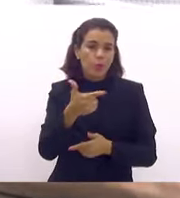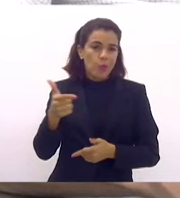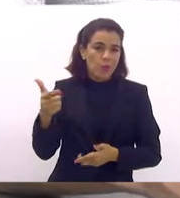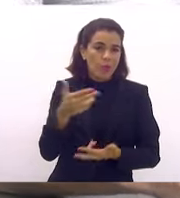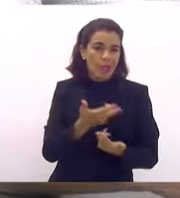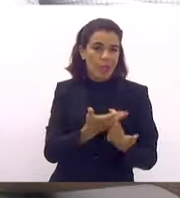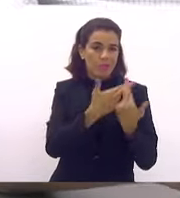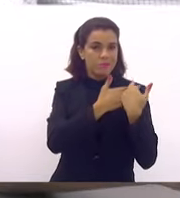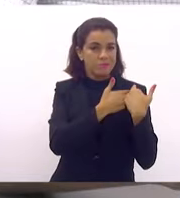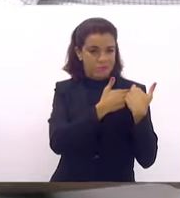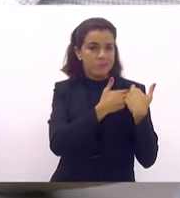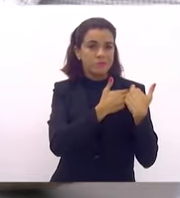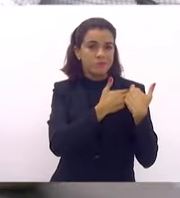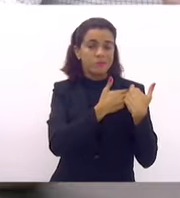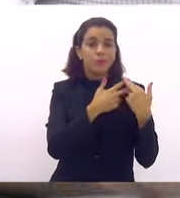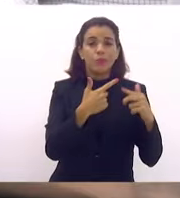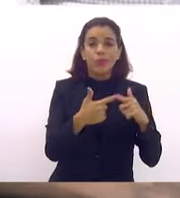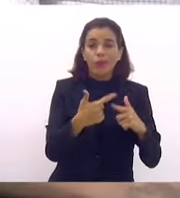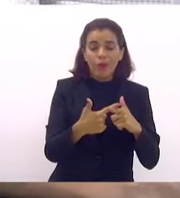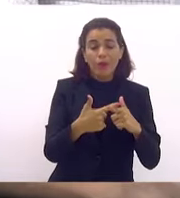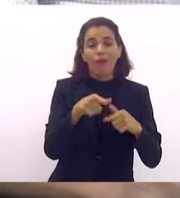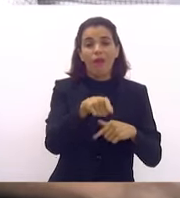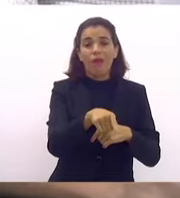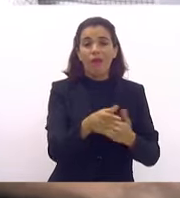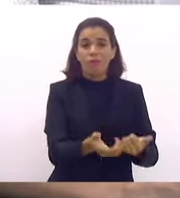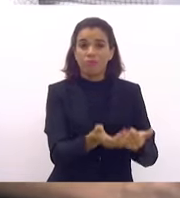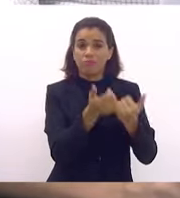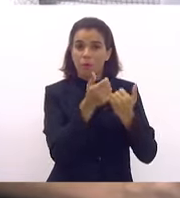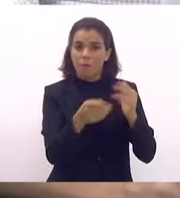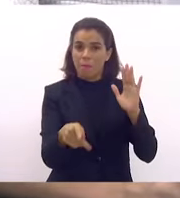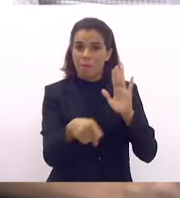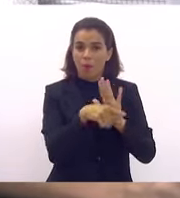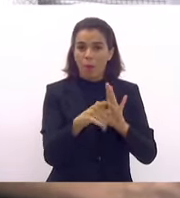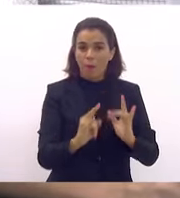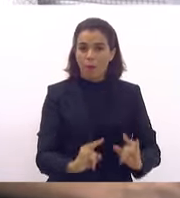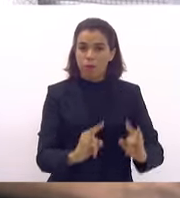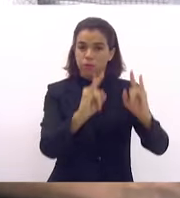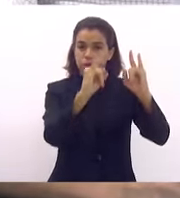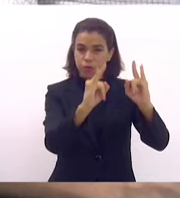procede. Quando é um tombamento material, o presidente,